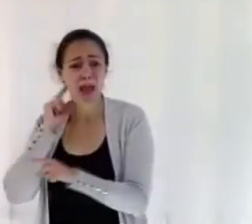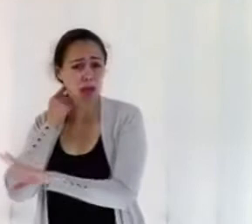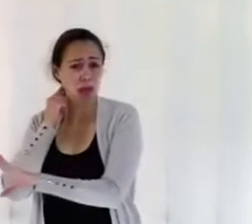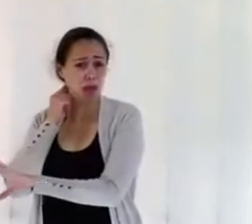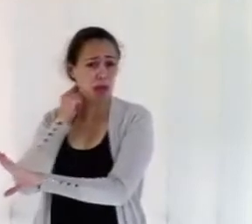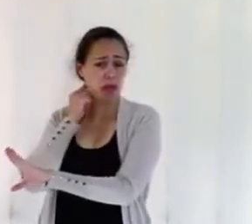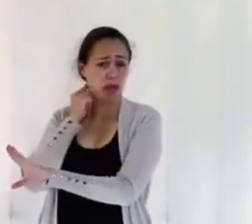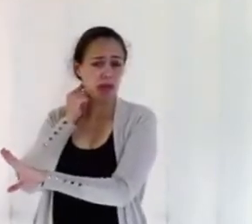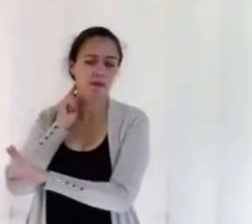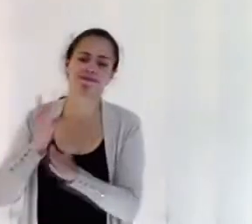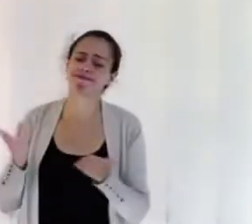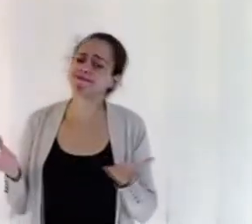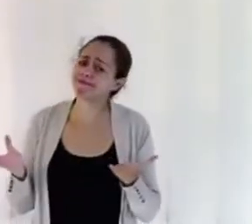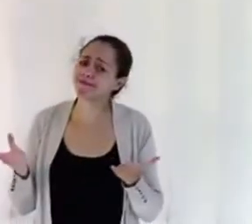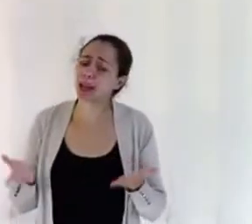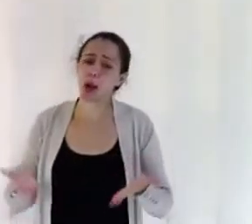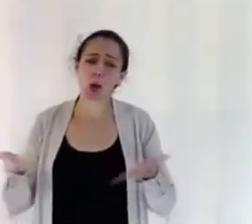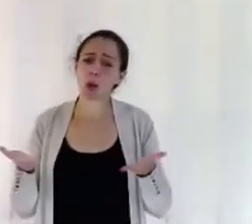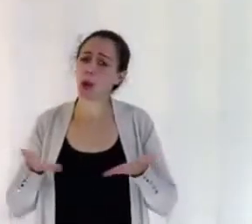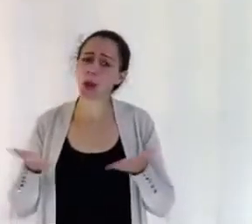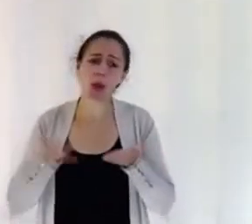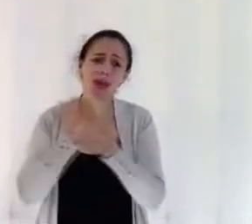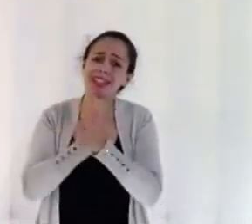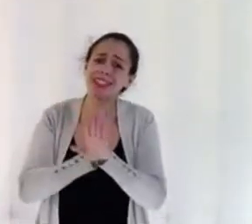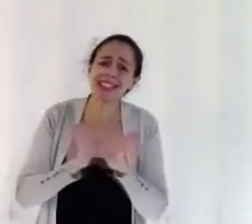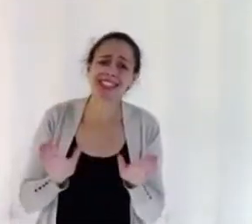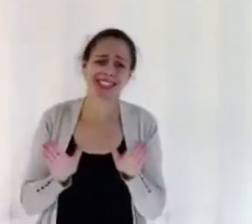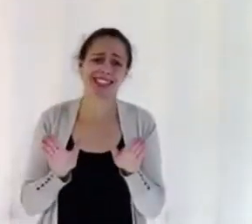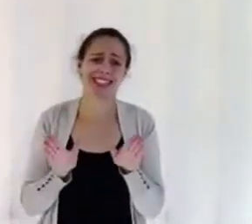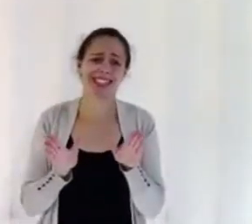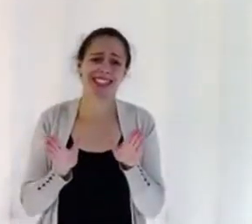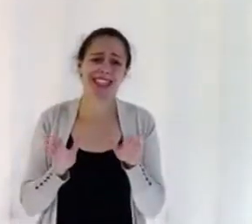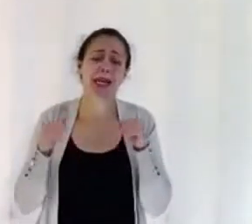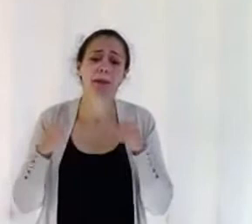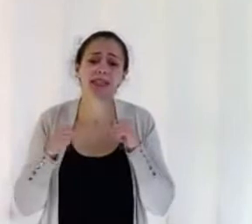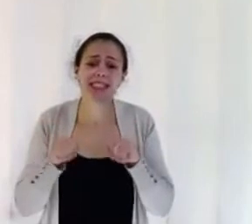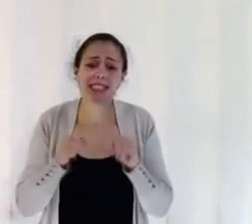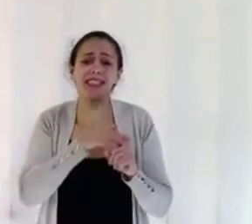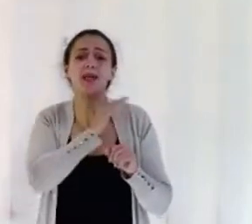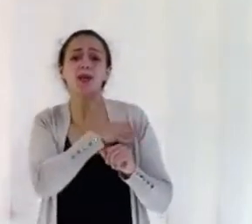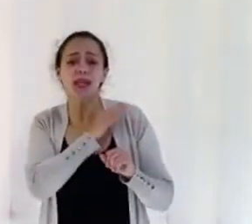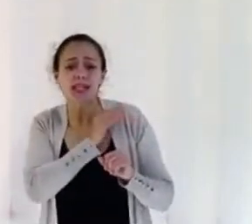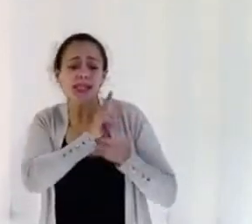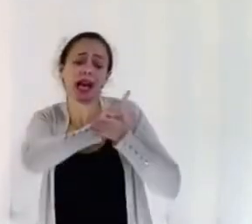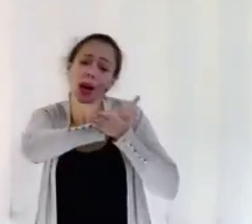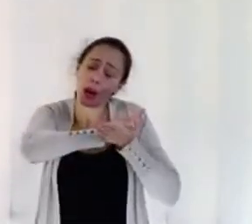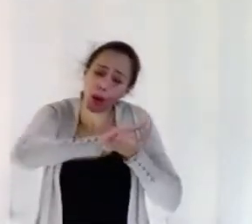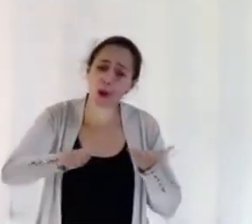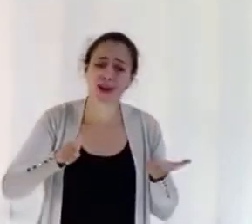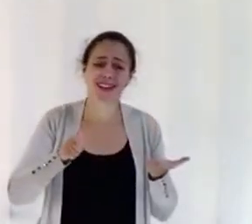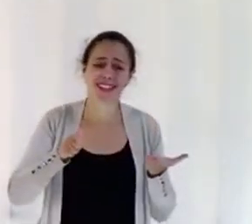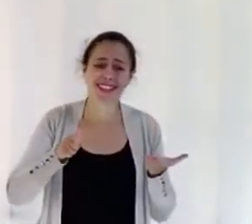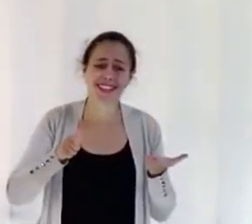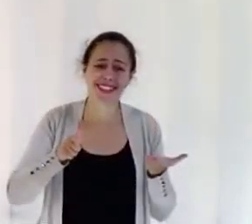não alimenta o coração, porque o que alimenta o coração é a palavra de Jesus Cristo. É essa palavra que